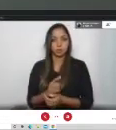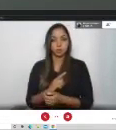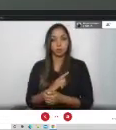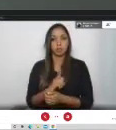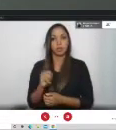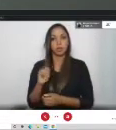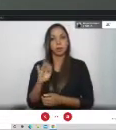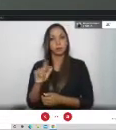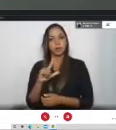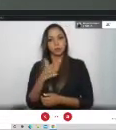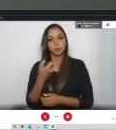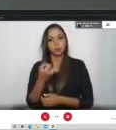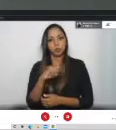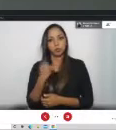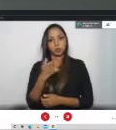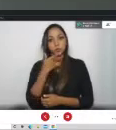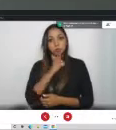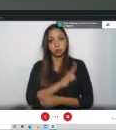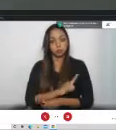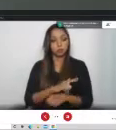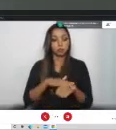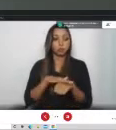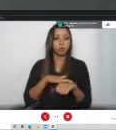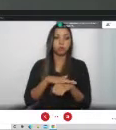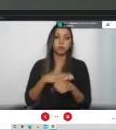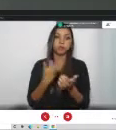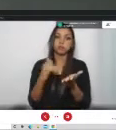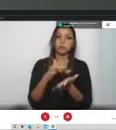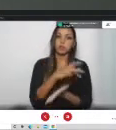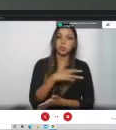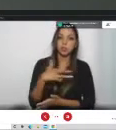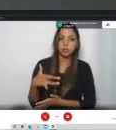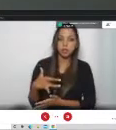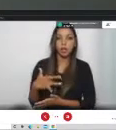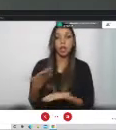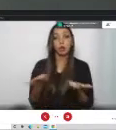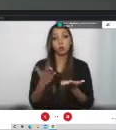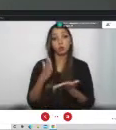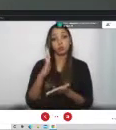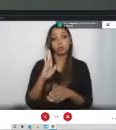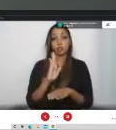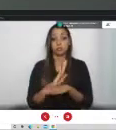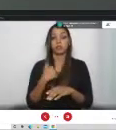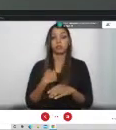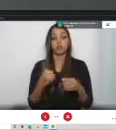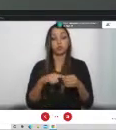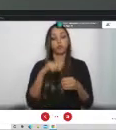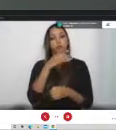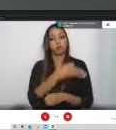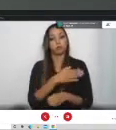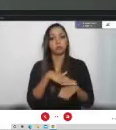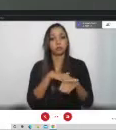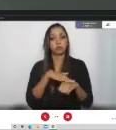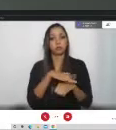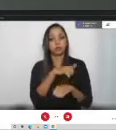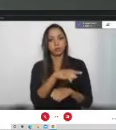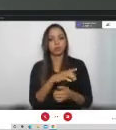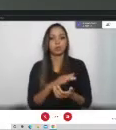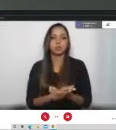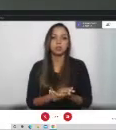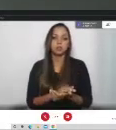com a secretária de Saúde, hoje estou voltando lá novamente à tarde, temos algumas demandas aí para discutir com ela. Se ontem nós estivemos lá, ela estava em